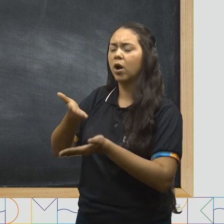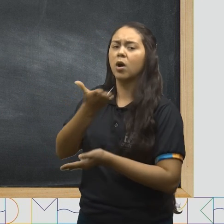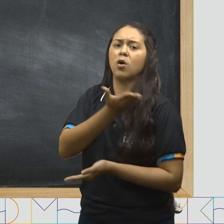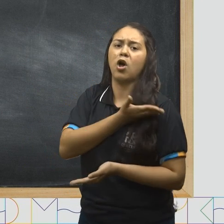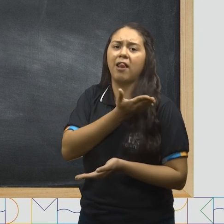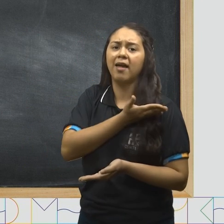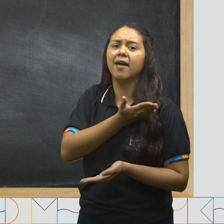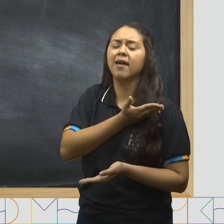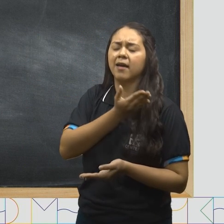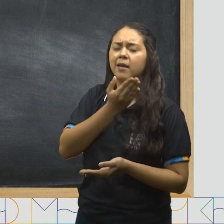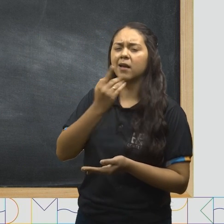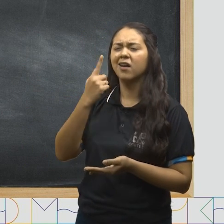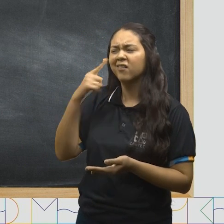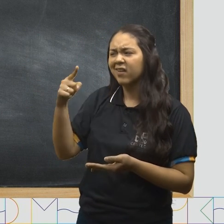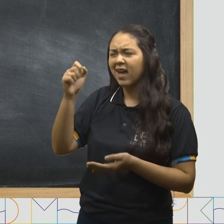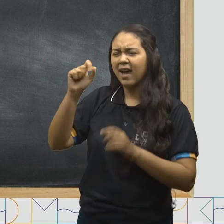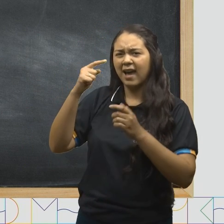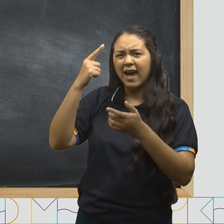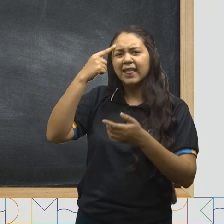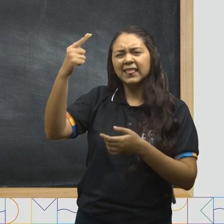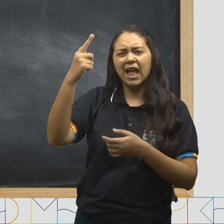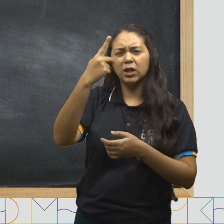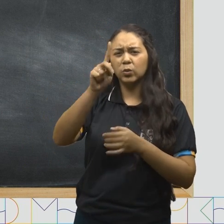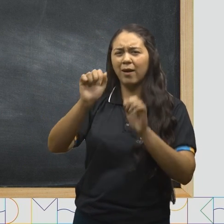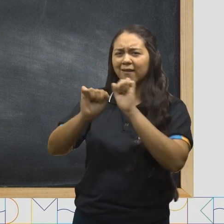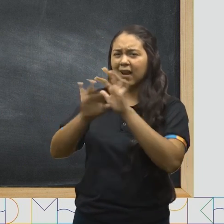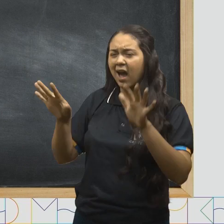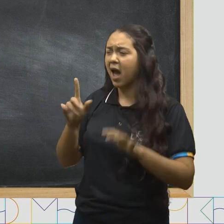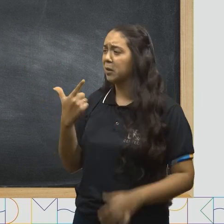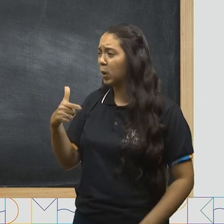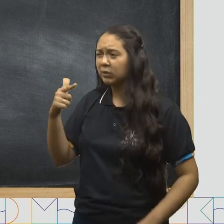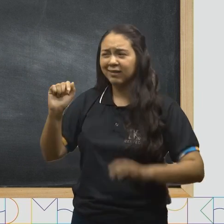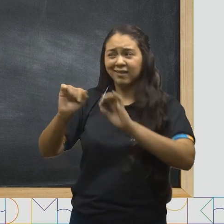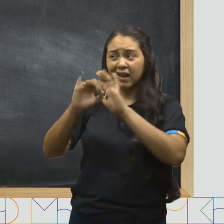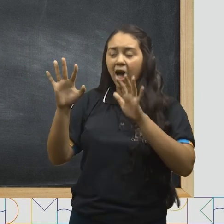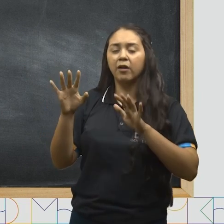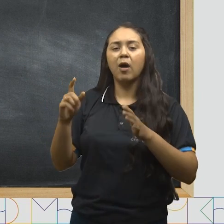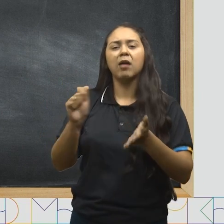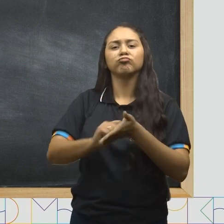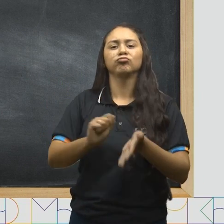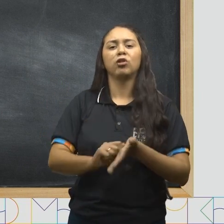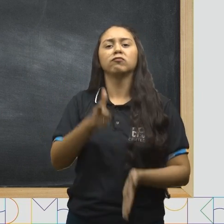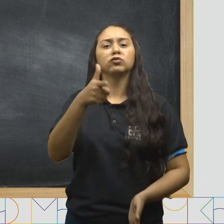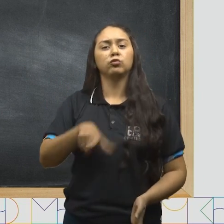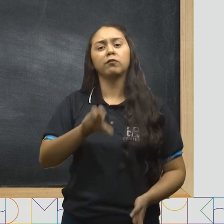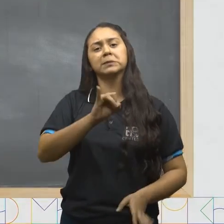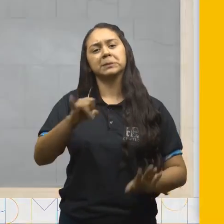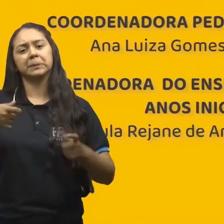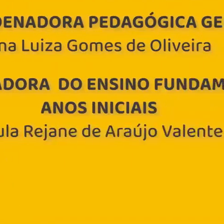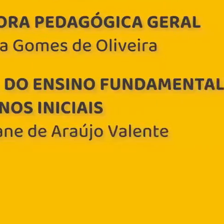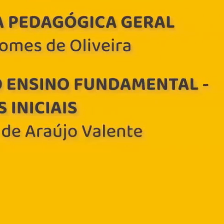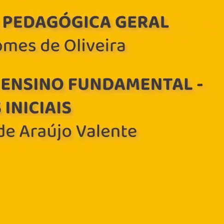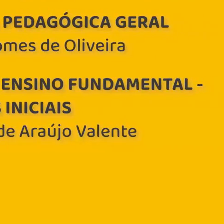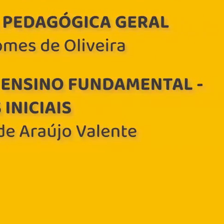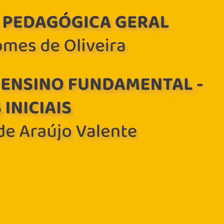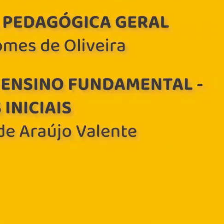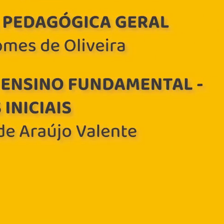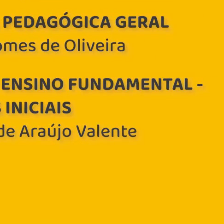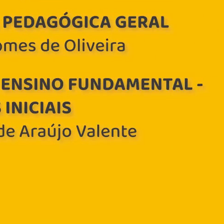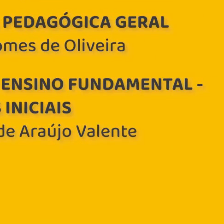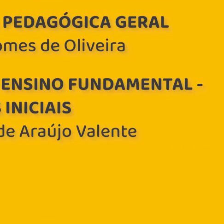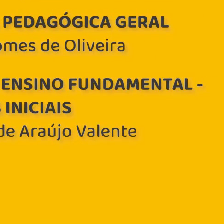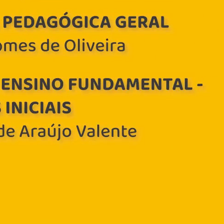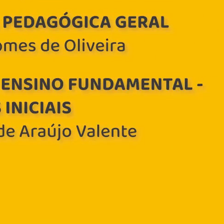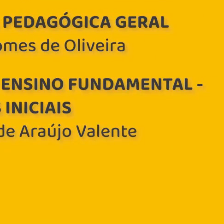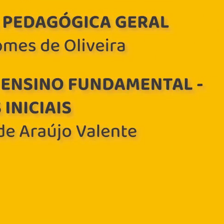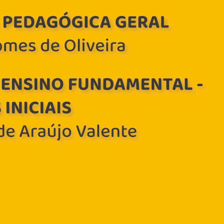colega. Verifique se as ideias estão claras e reescreva se for necessário. Encerramos